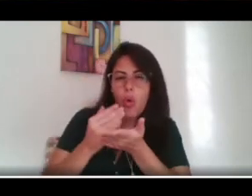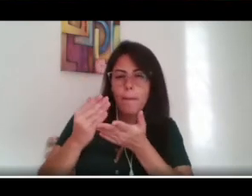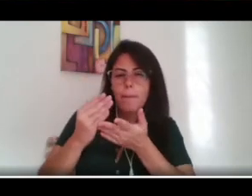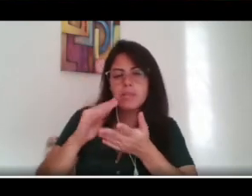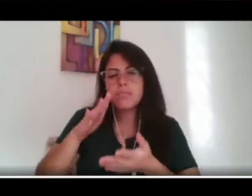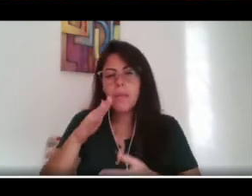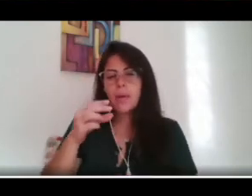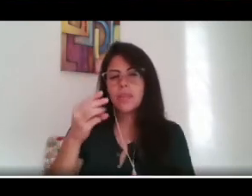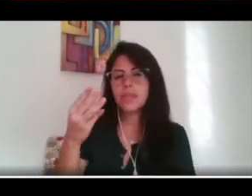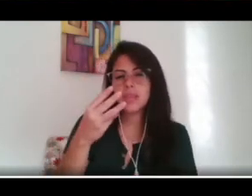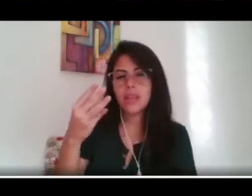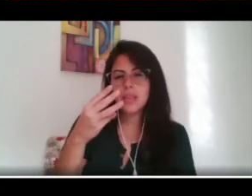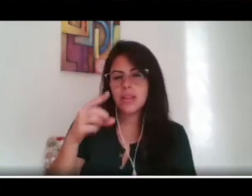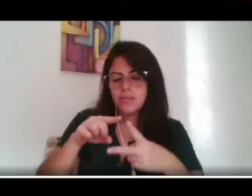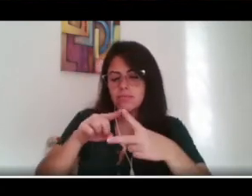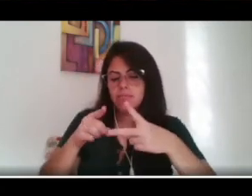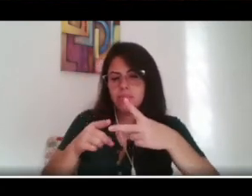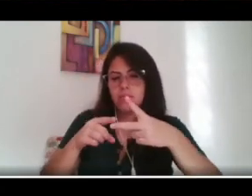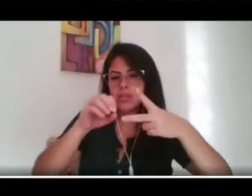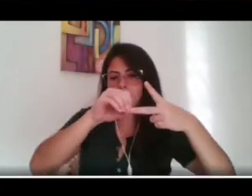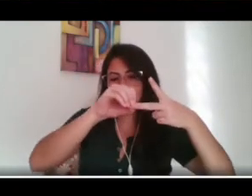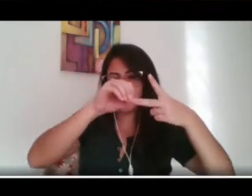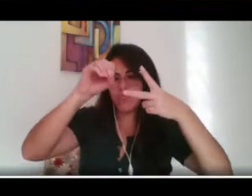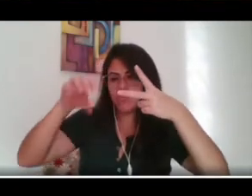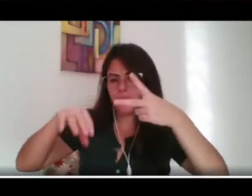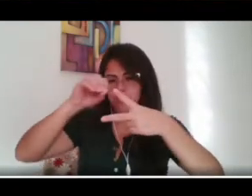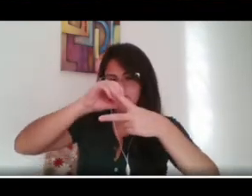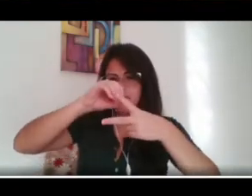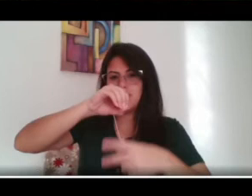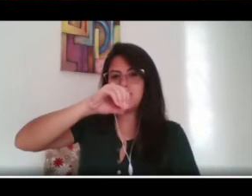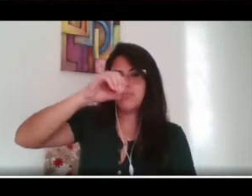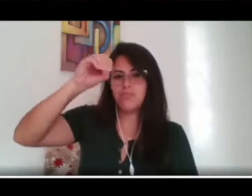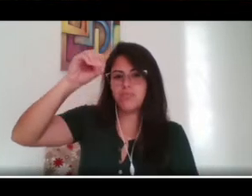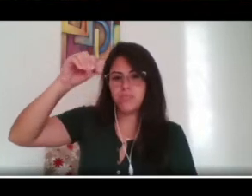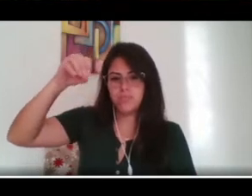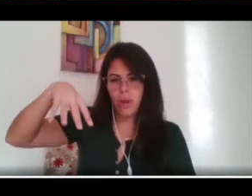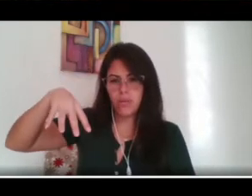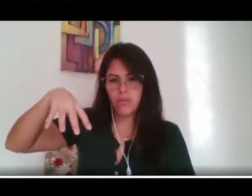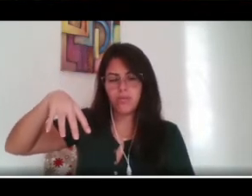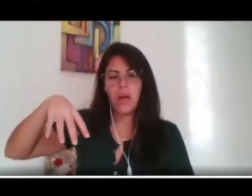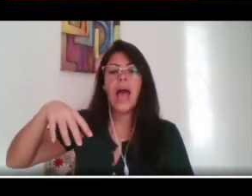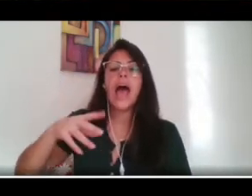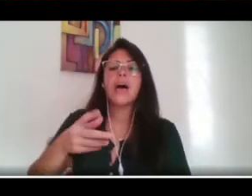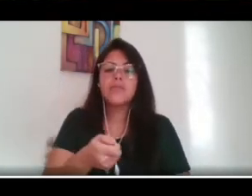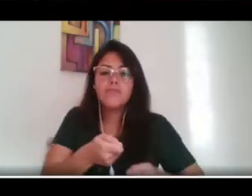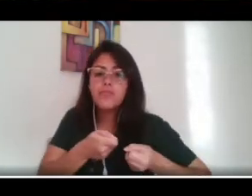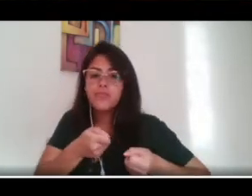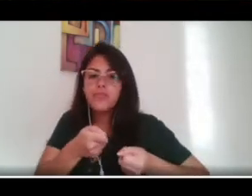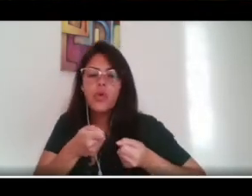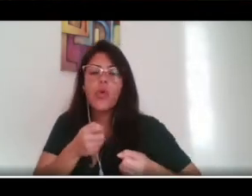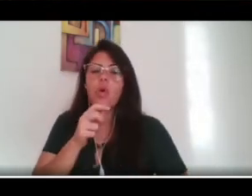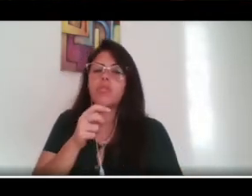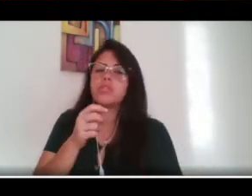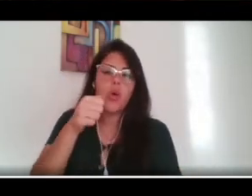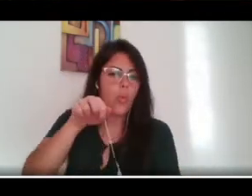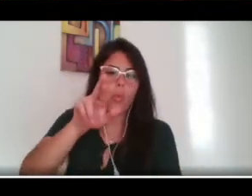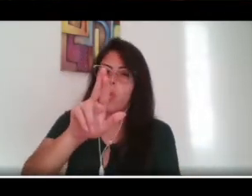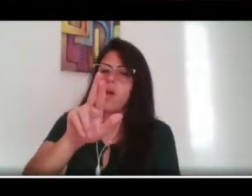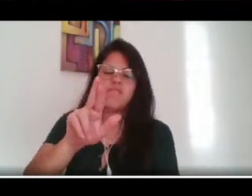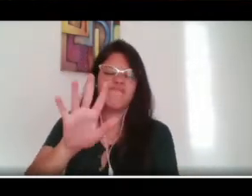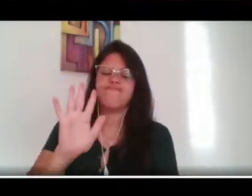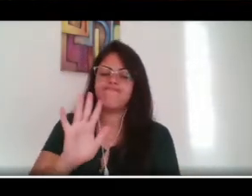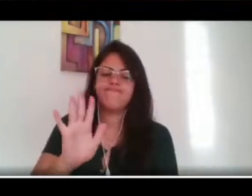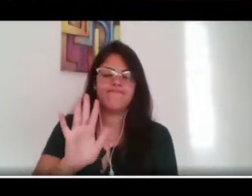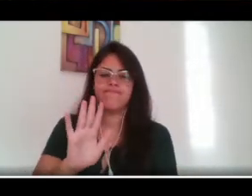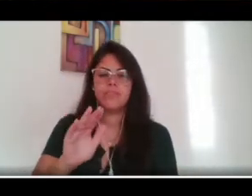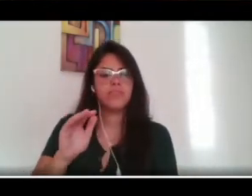a resistência do ar. Então, vamos lá. O que eu preciso aqui? Eu preciso de um esquema. Primeira coisa que eu vou fazer aqui é um esquema, né?